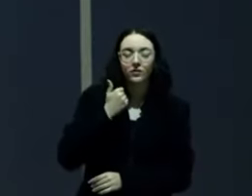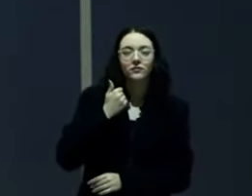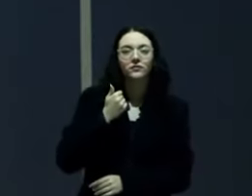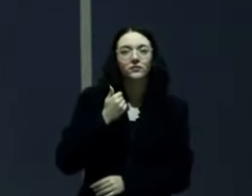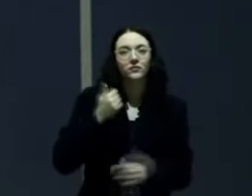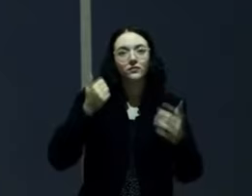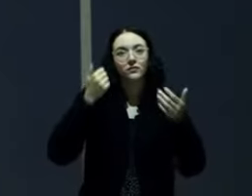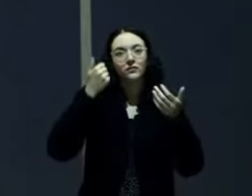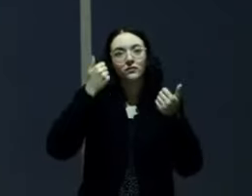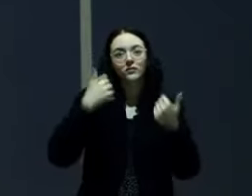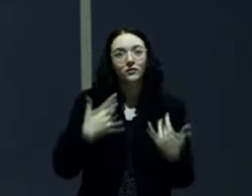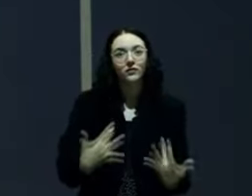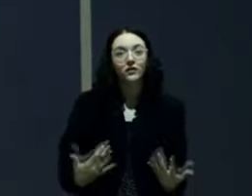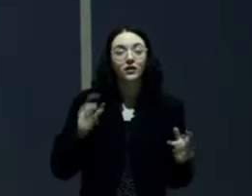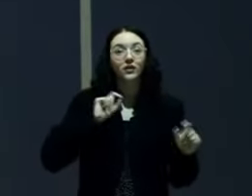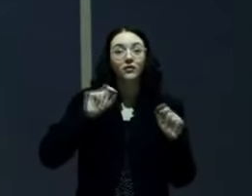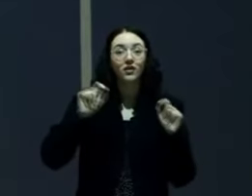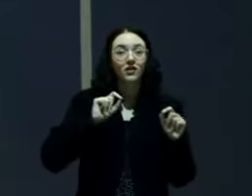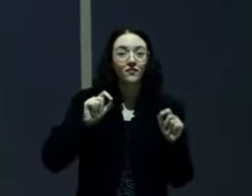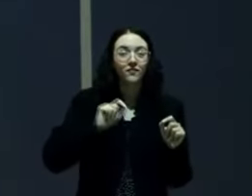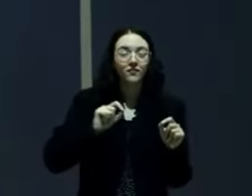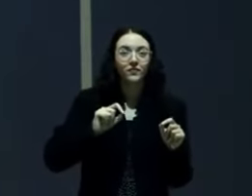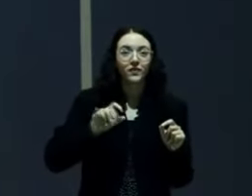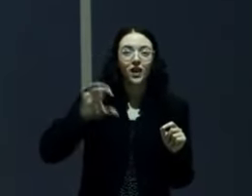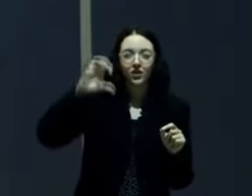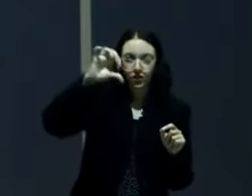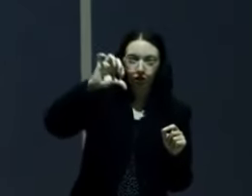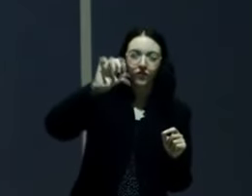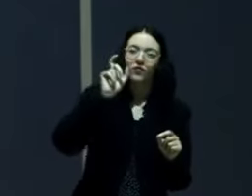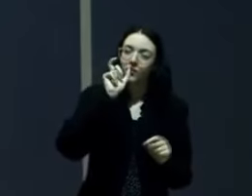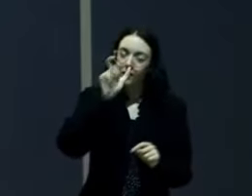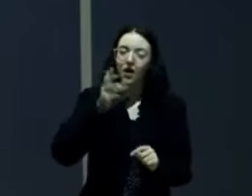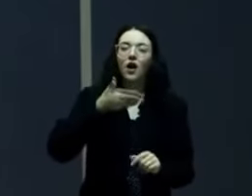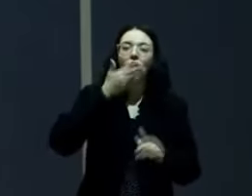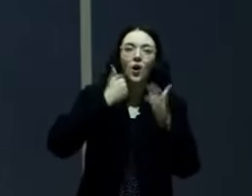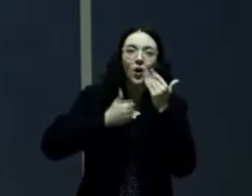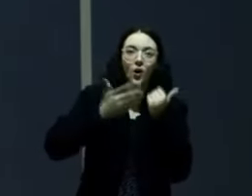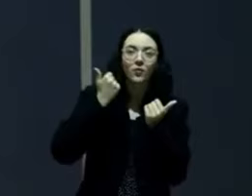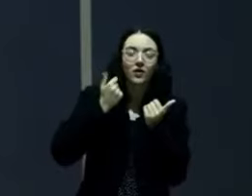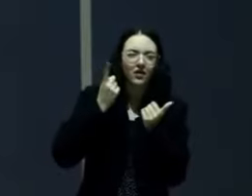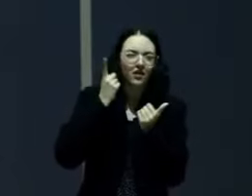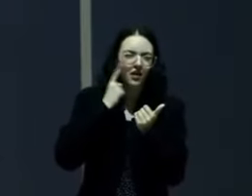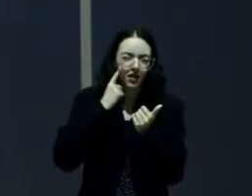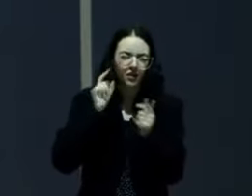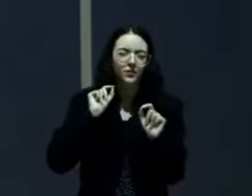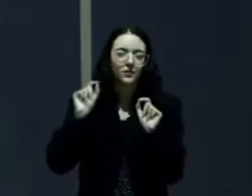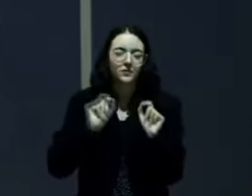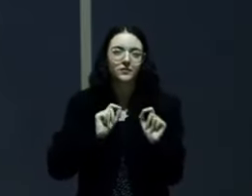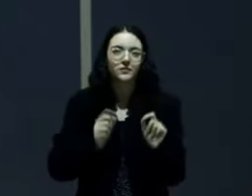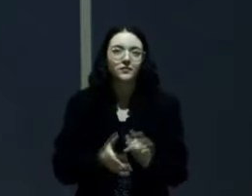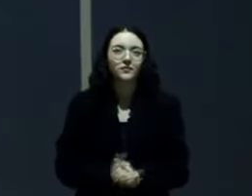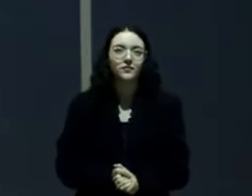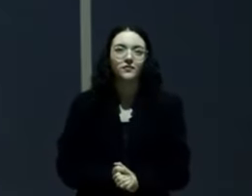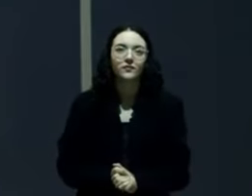palavra, aparecem por 9 vezes no texto. Isso é interessante. Isso é